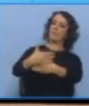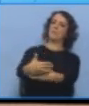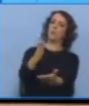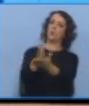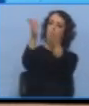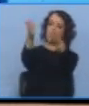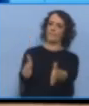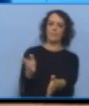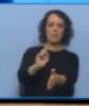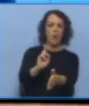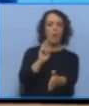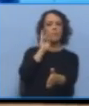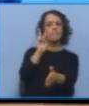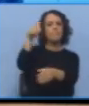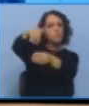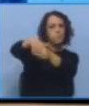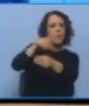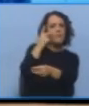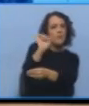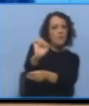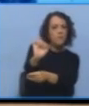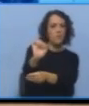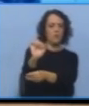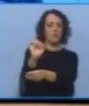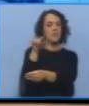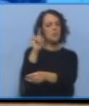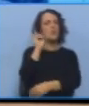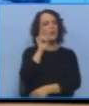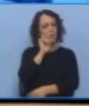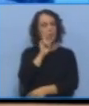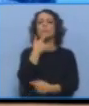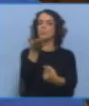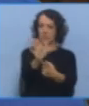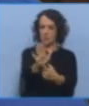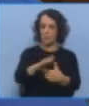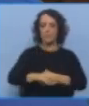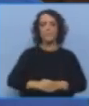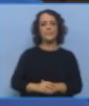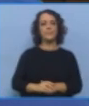estrito, atender às suas realidades de vida. E esse é um aspecto muito importante. Por exemplo,